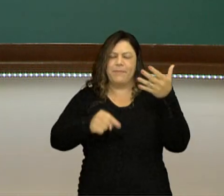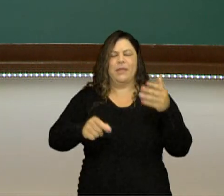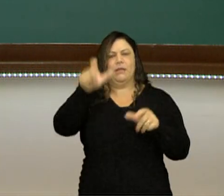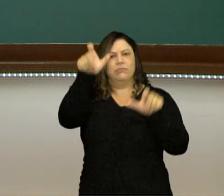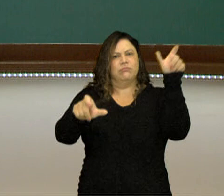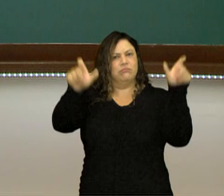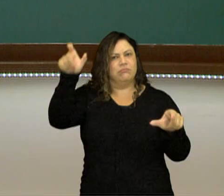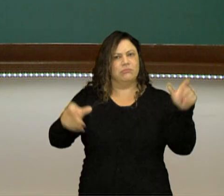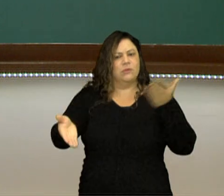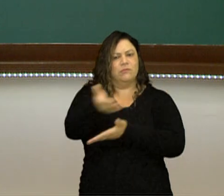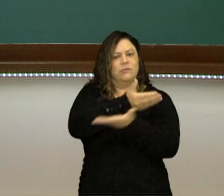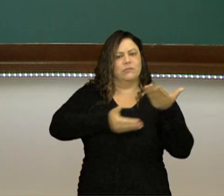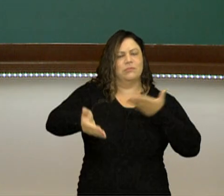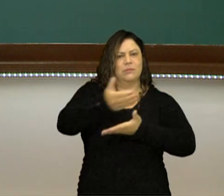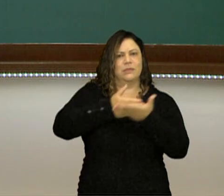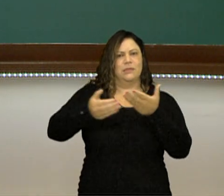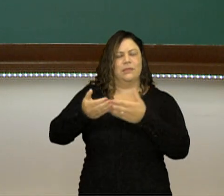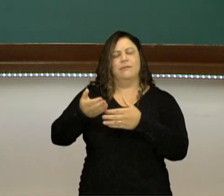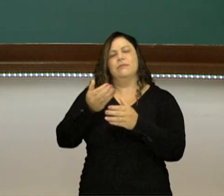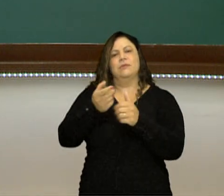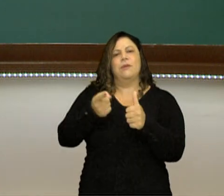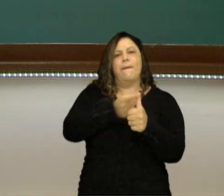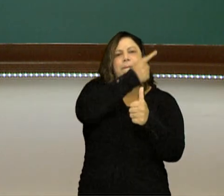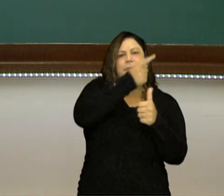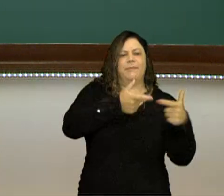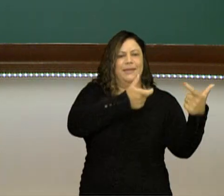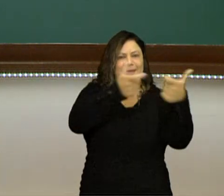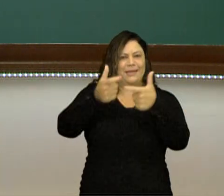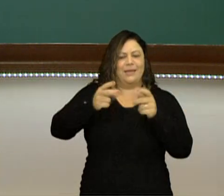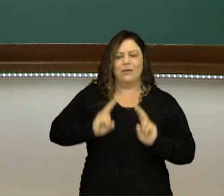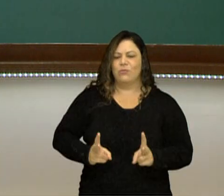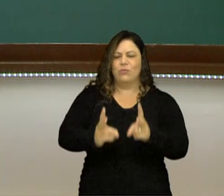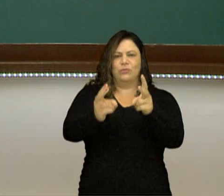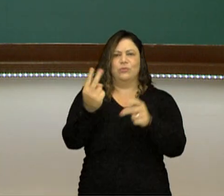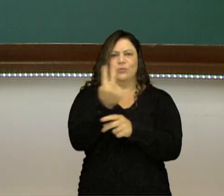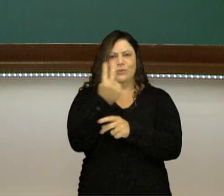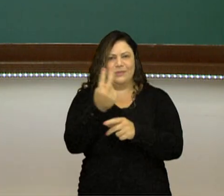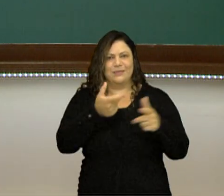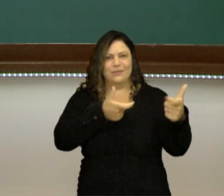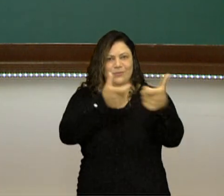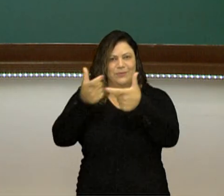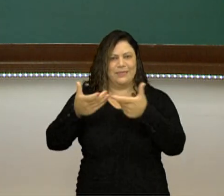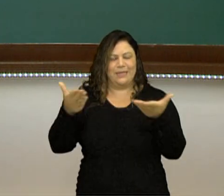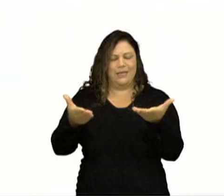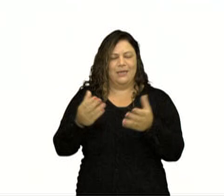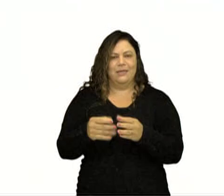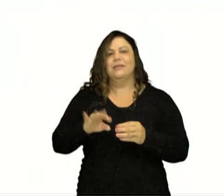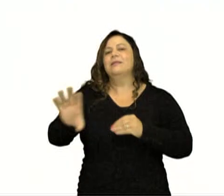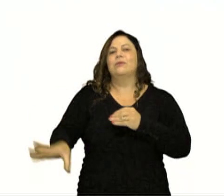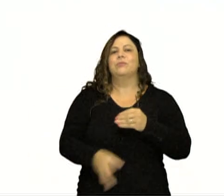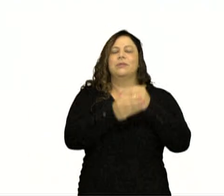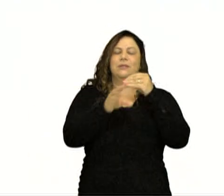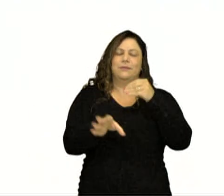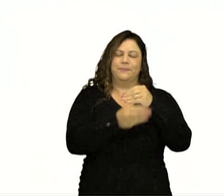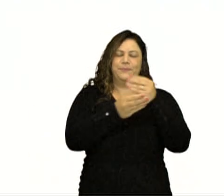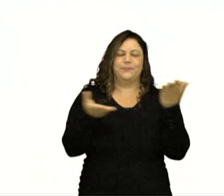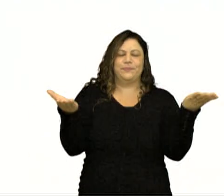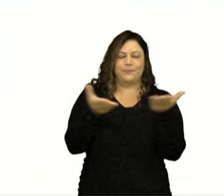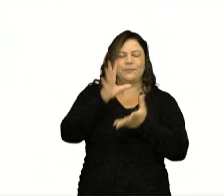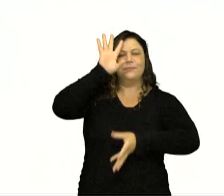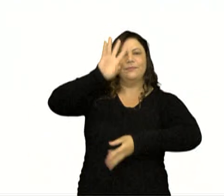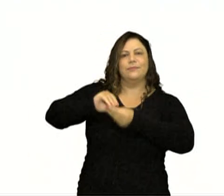aí, personagens que herdaram da Primeira Guerra Mundial. Mas então, para a nossa retomada na aula de hoje, o que nós vimos? Os antecedentes